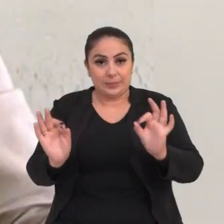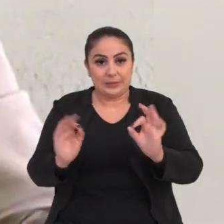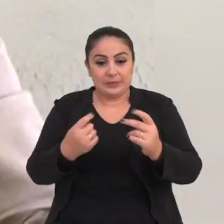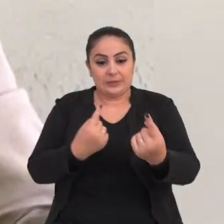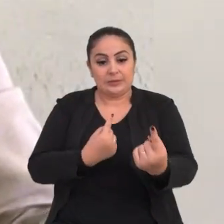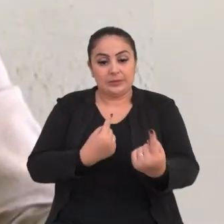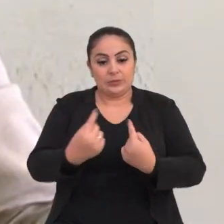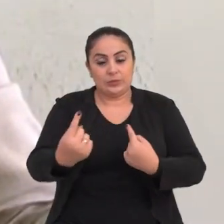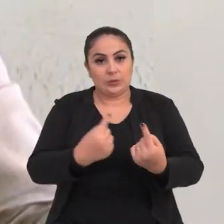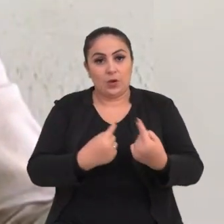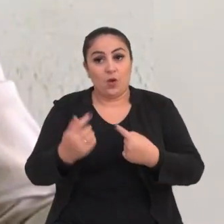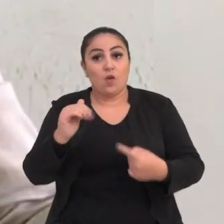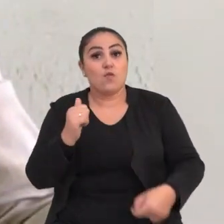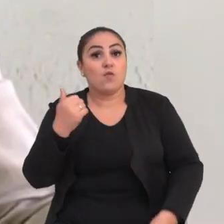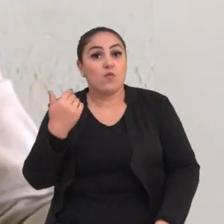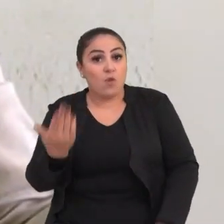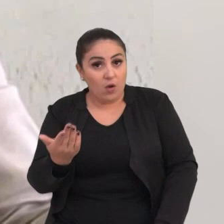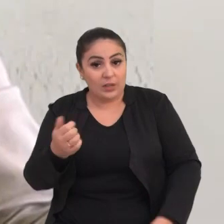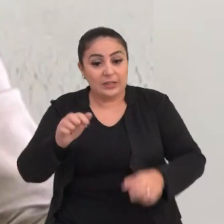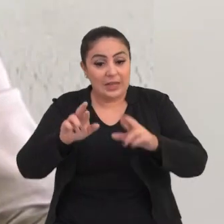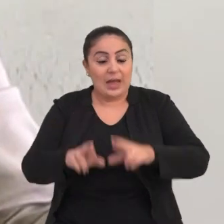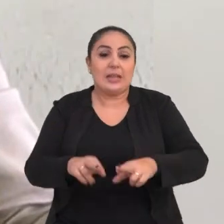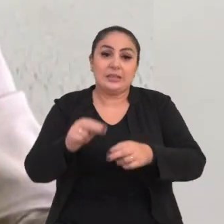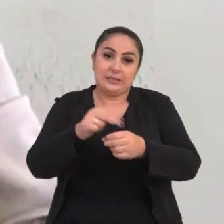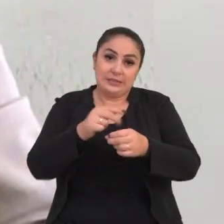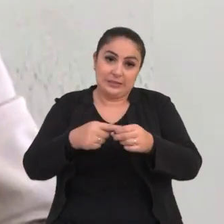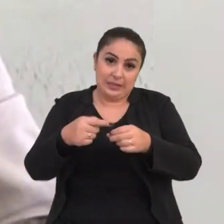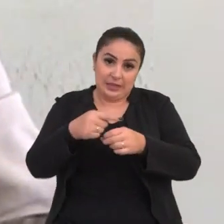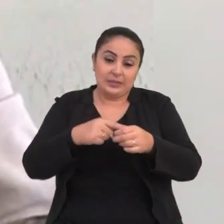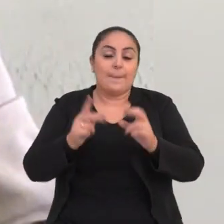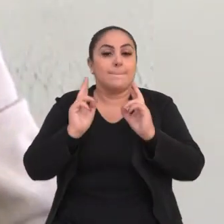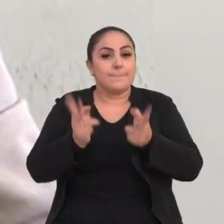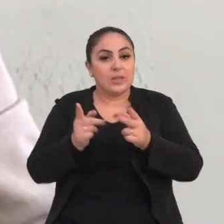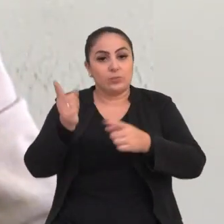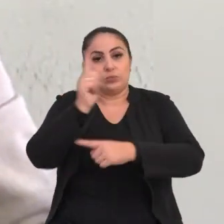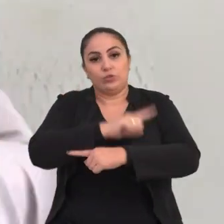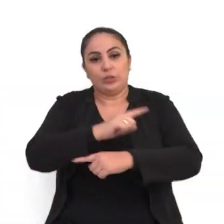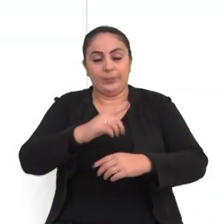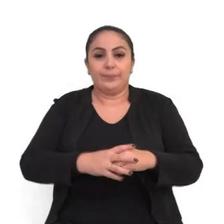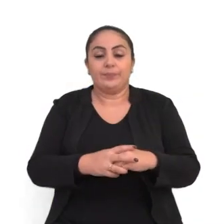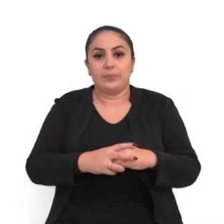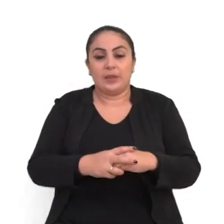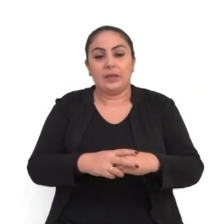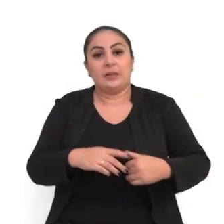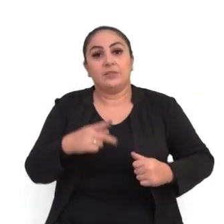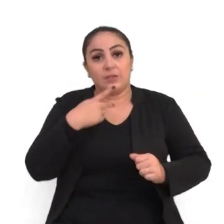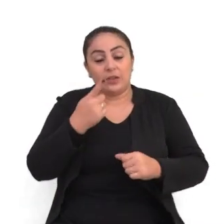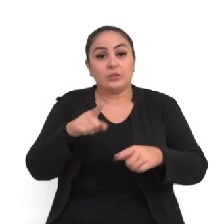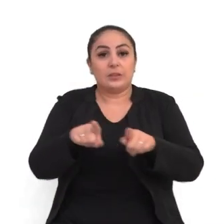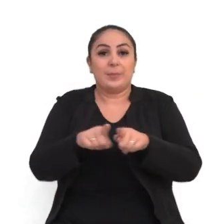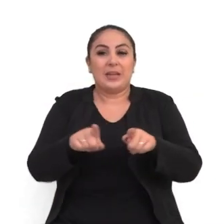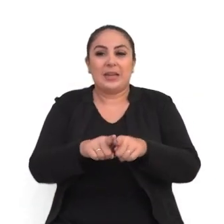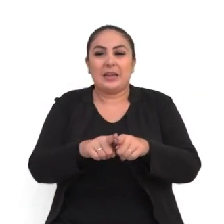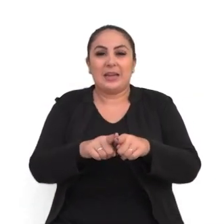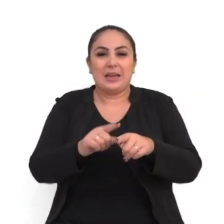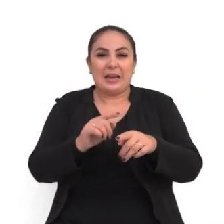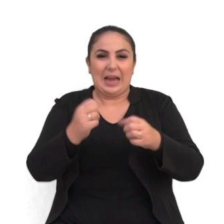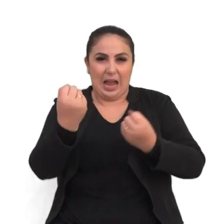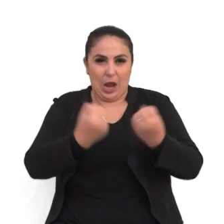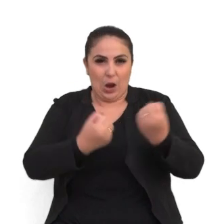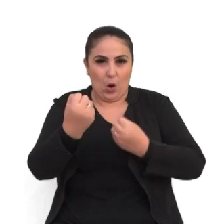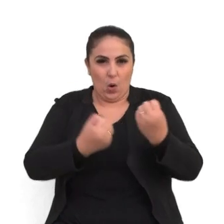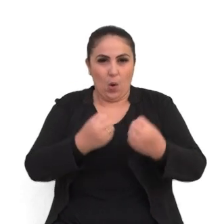simples, situadas fora de perímetros urbanos, mesmo durante o dia. Também a questão que eu trago, a blindagem